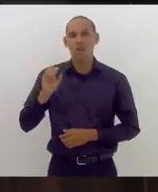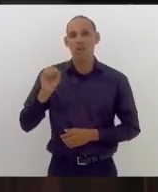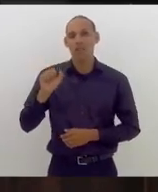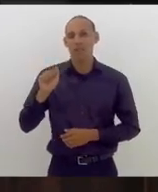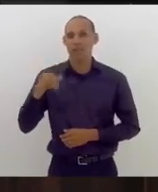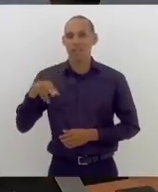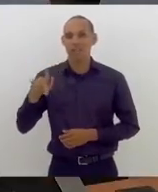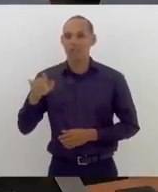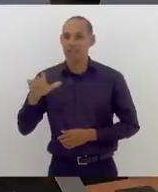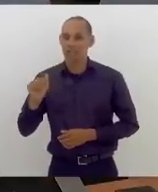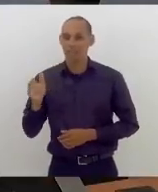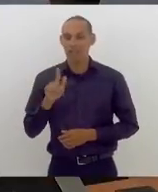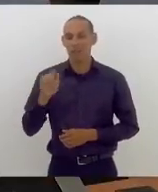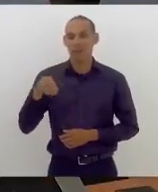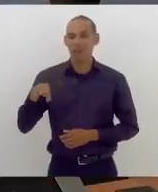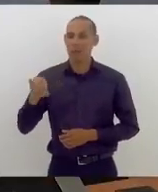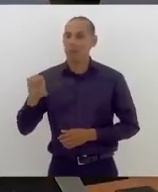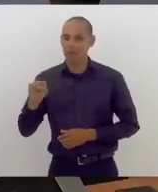Gomes.